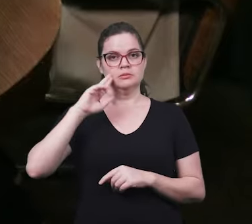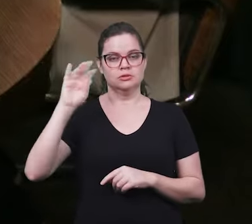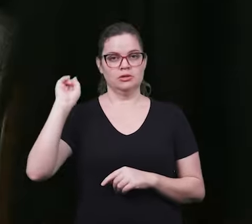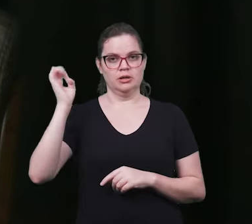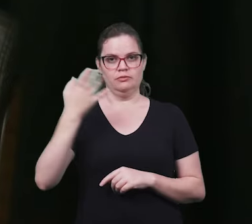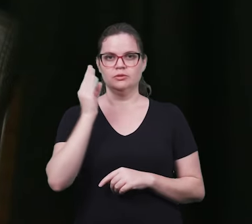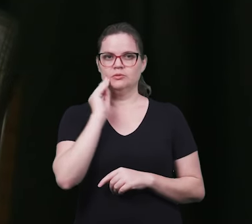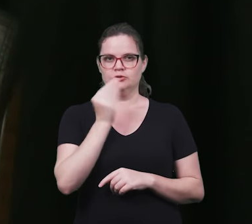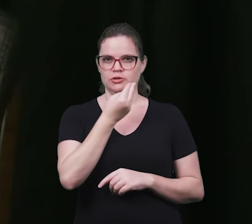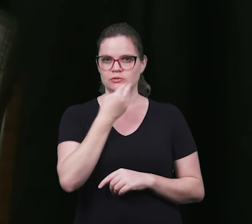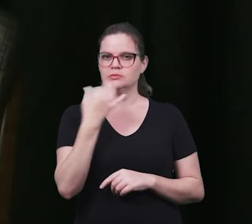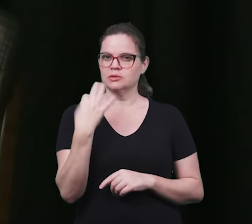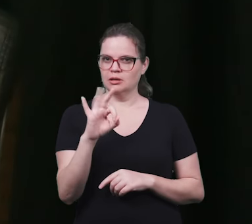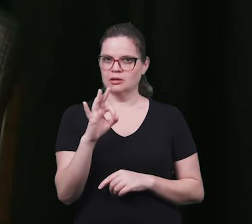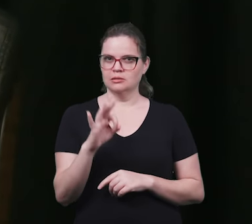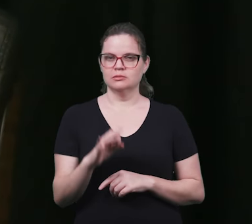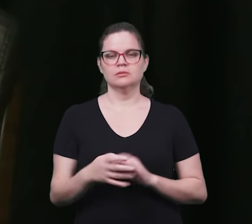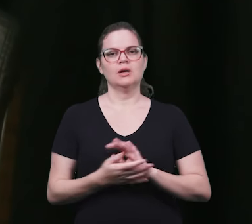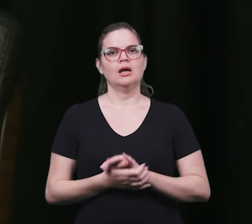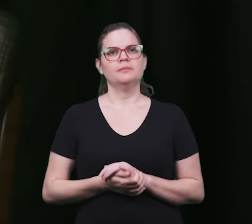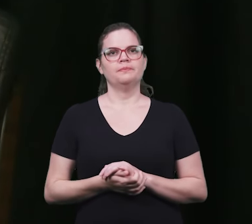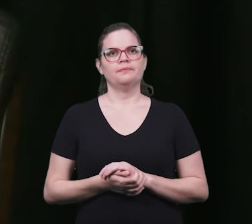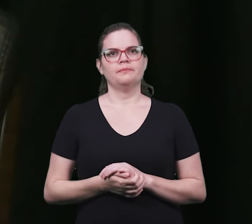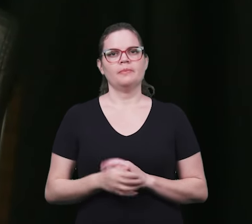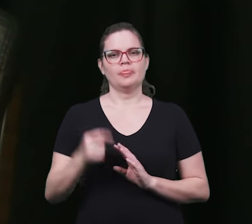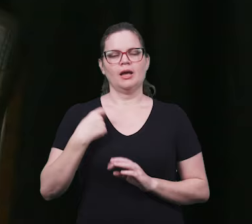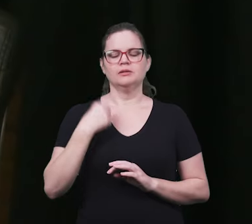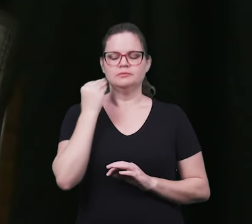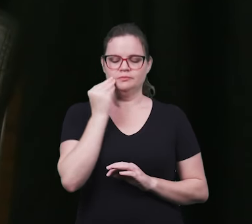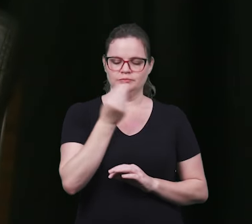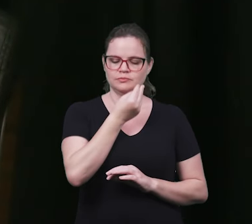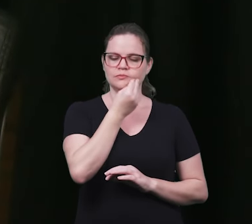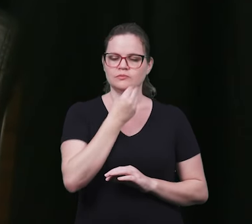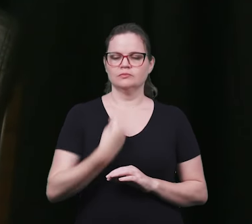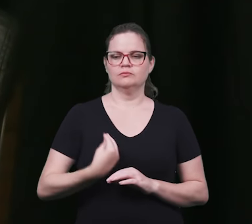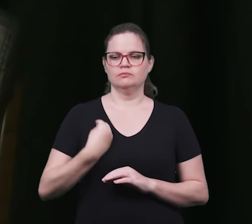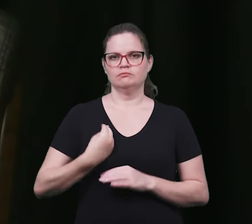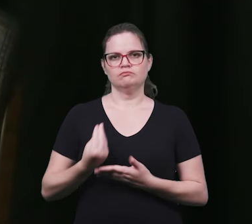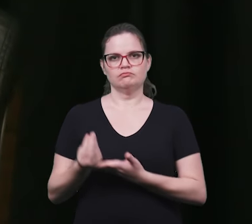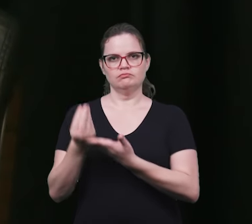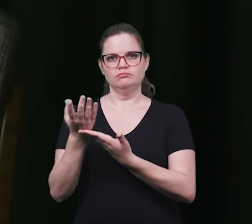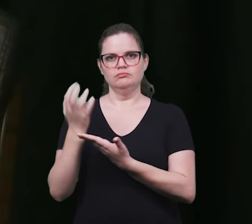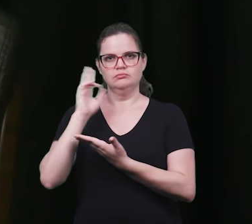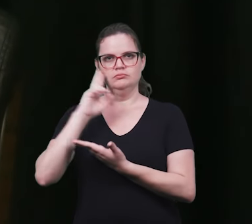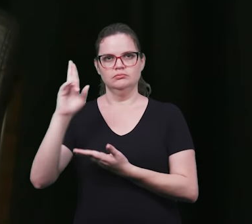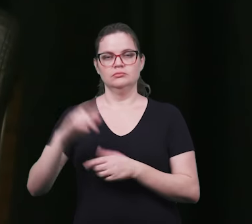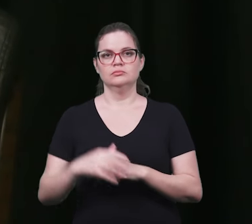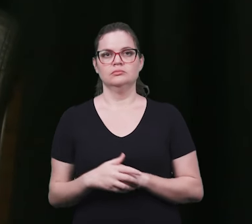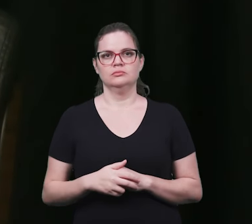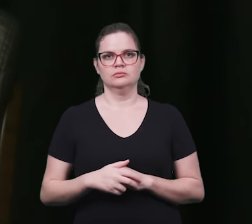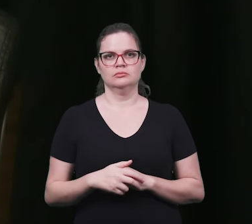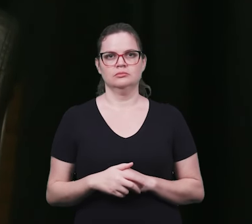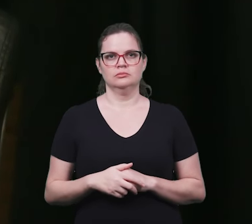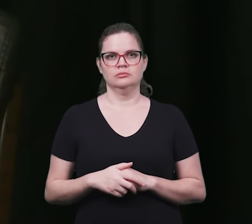jejum ou confirmou um jejum, a pessoa está em consagração. É claro que quando está em